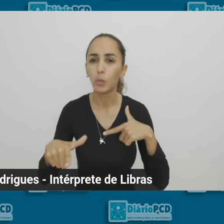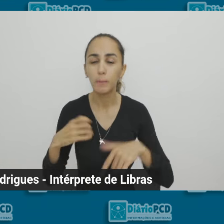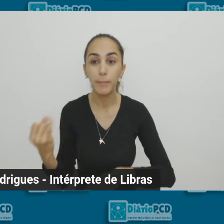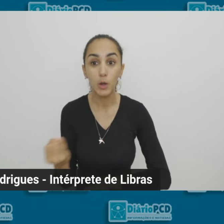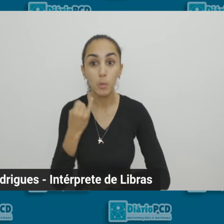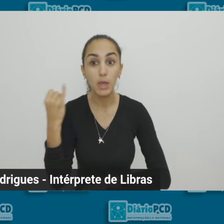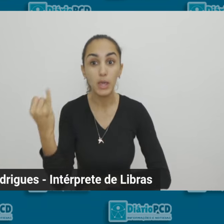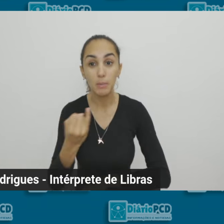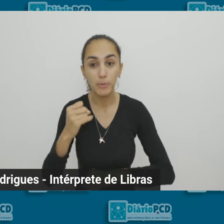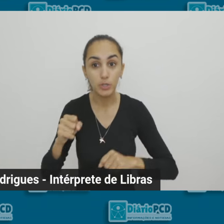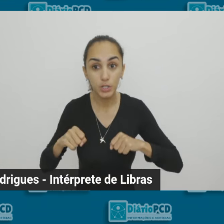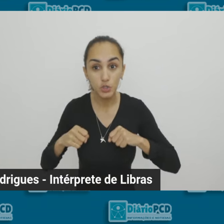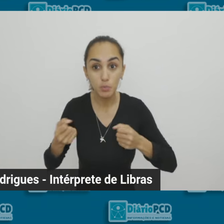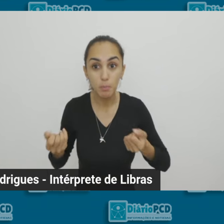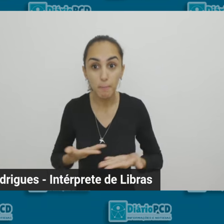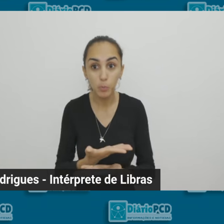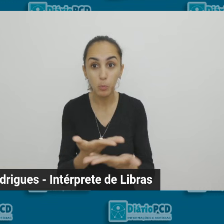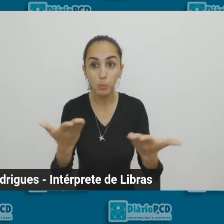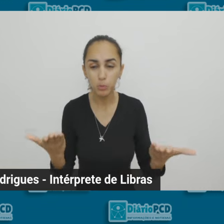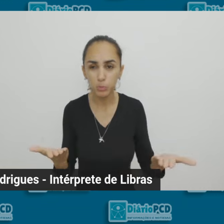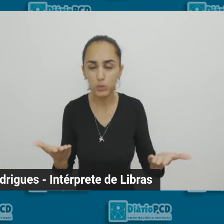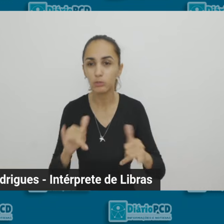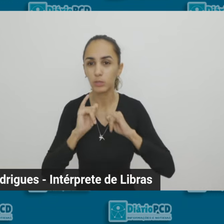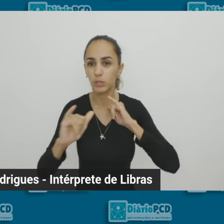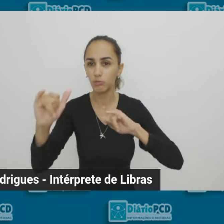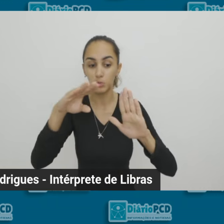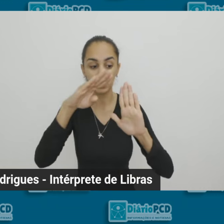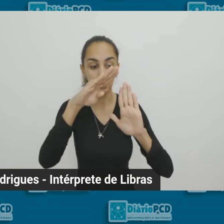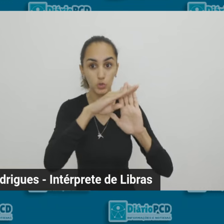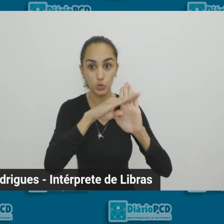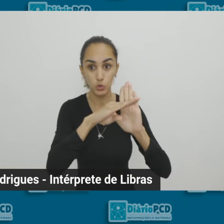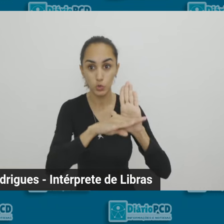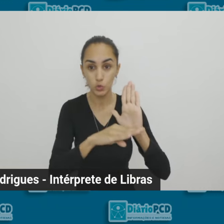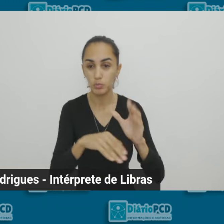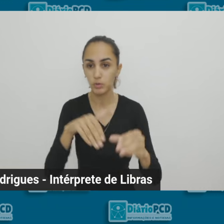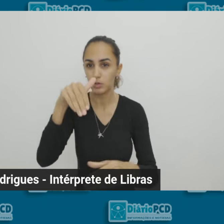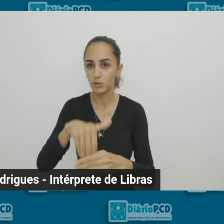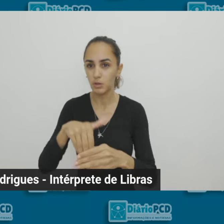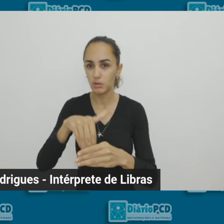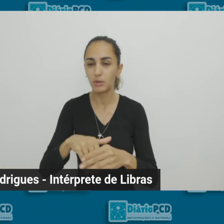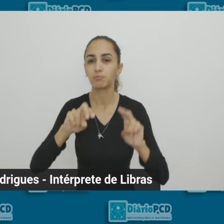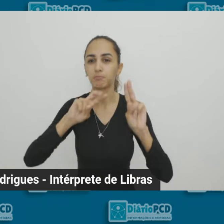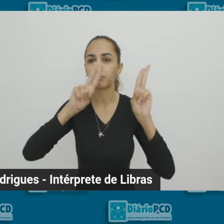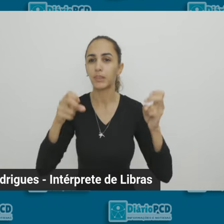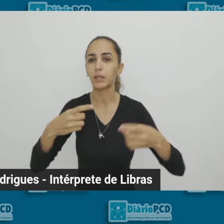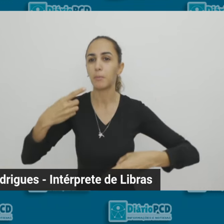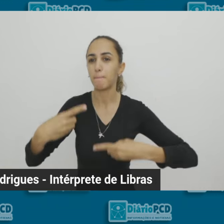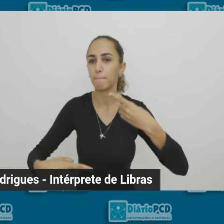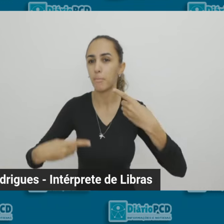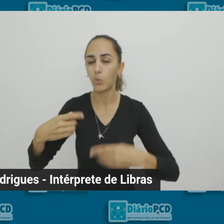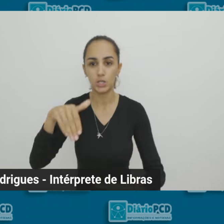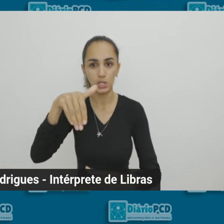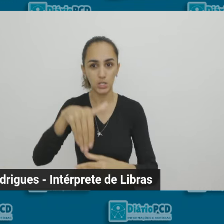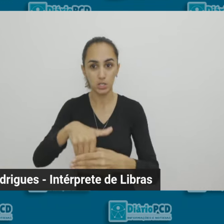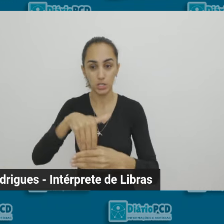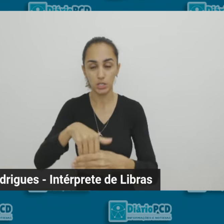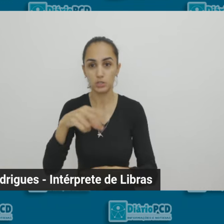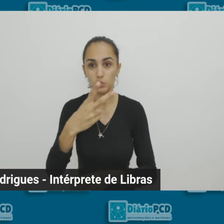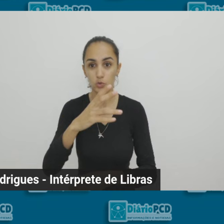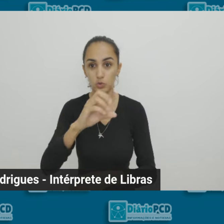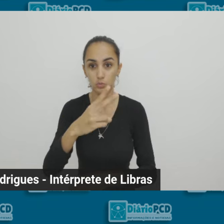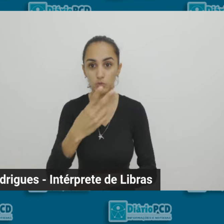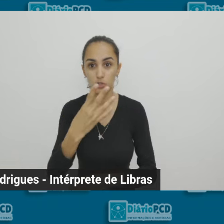para você as informações sobre o processo eleitoral. Tanto se fala sobre política, sobre eleições 2024, mas onde é que você